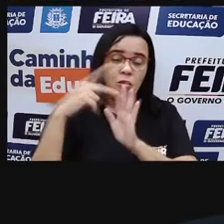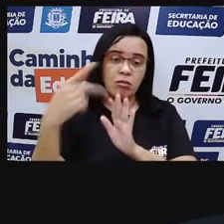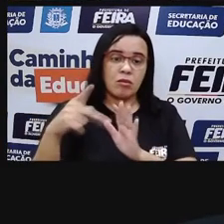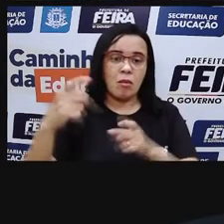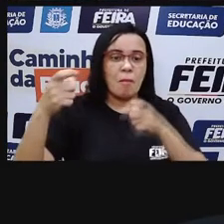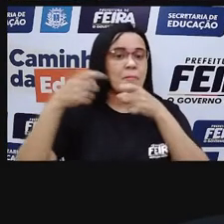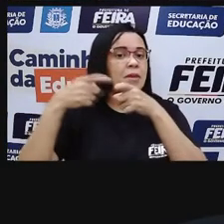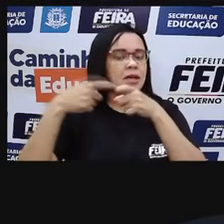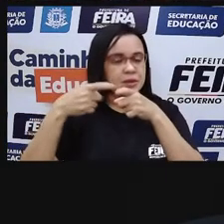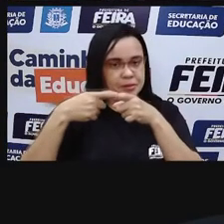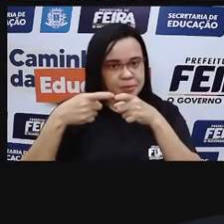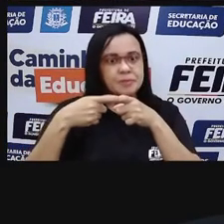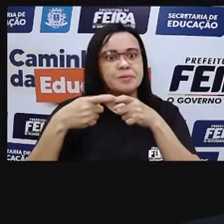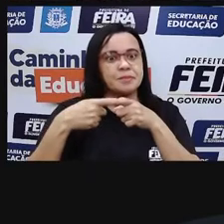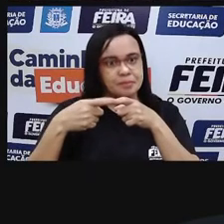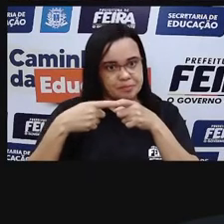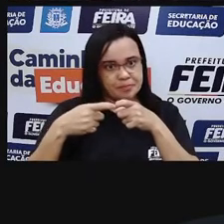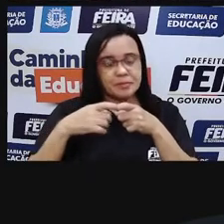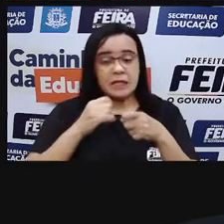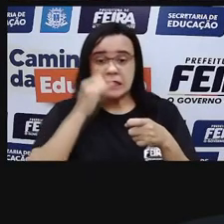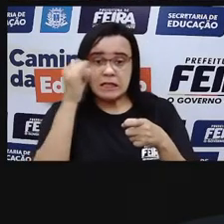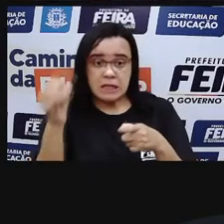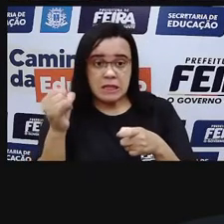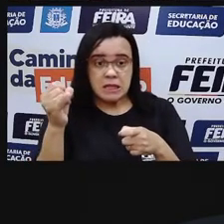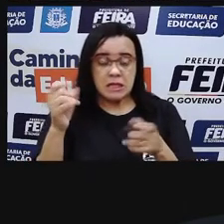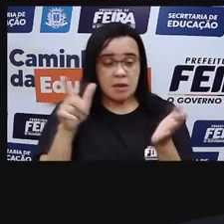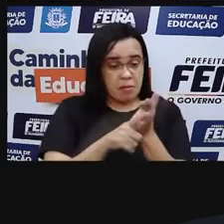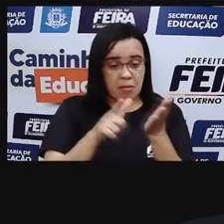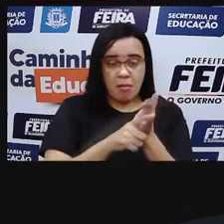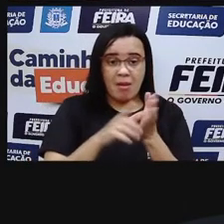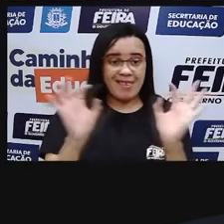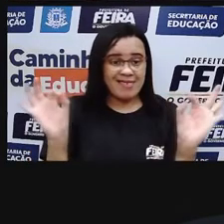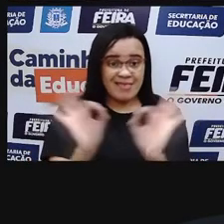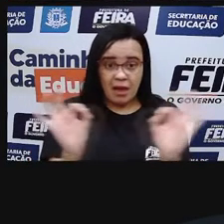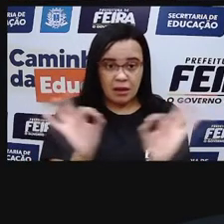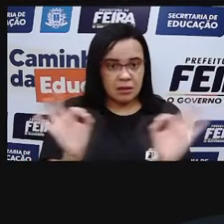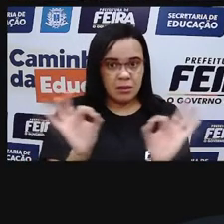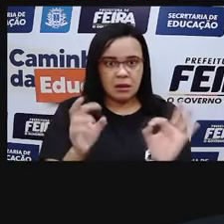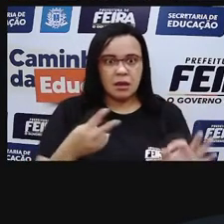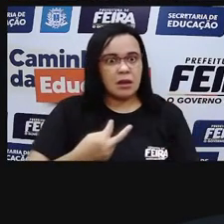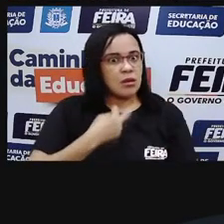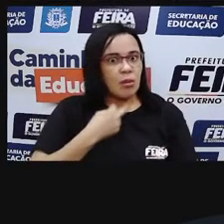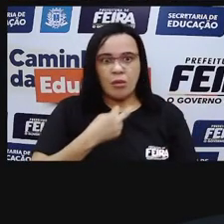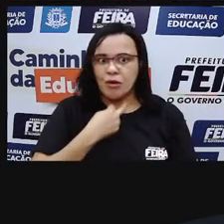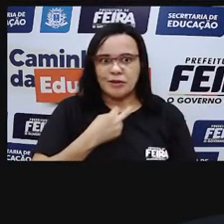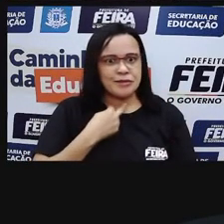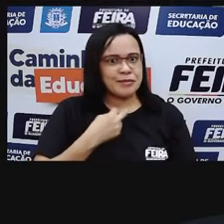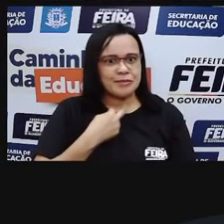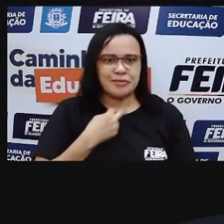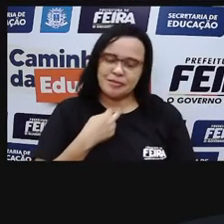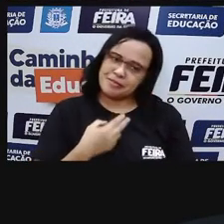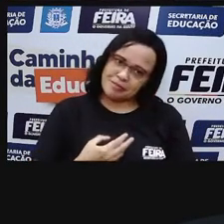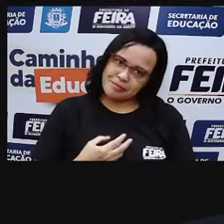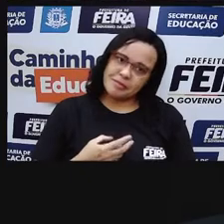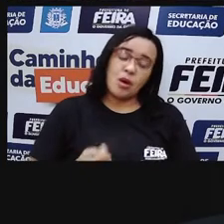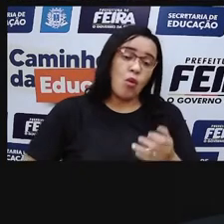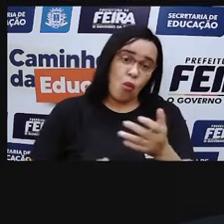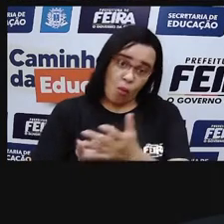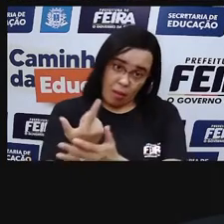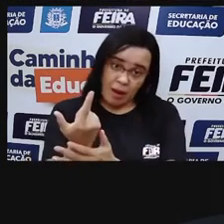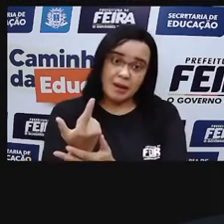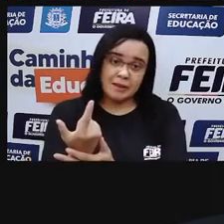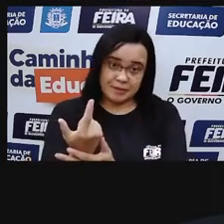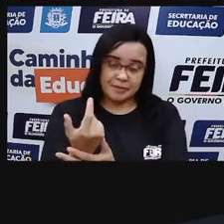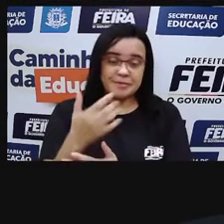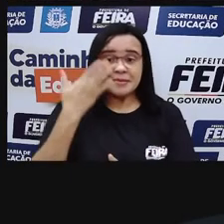aí na nossa população dessa resistência aos antibióticos, das bactérias aos antibióticos. Entendido? Tranquilo